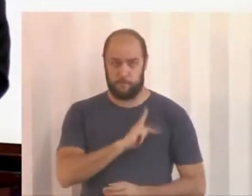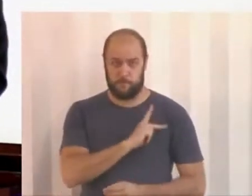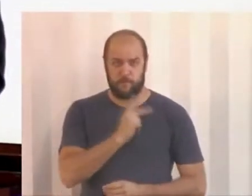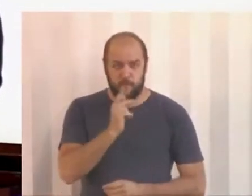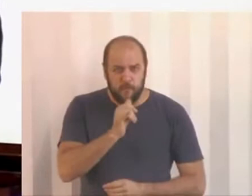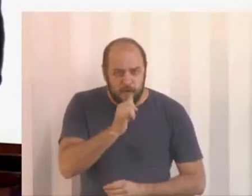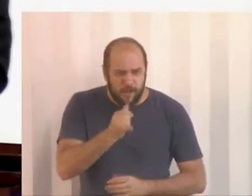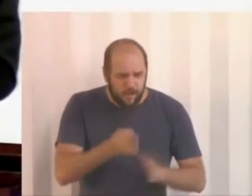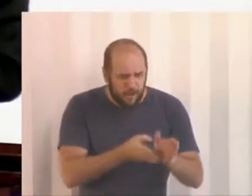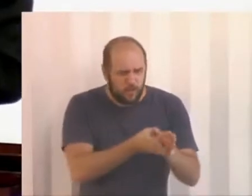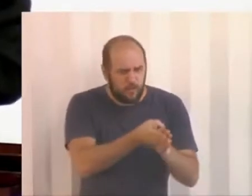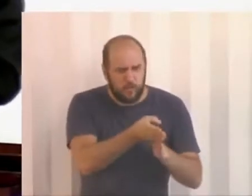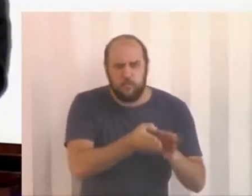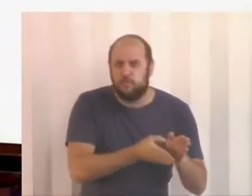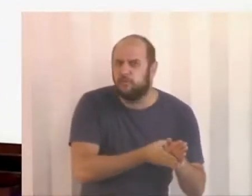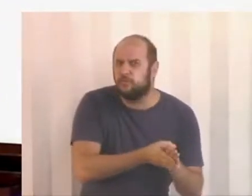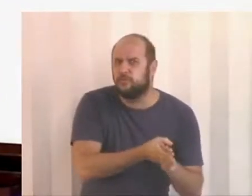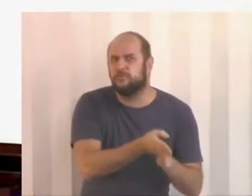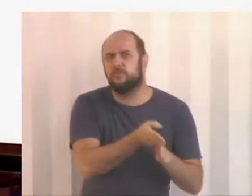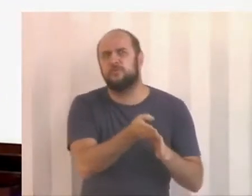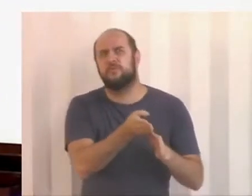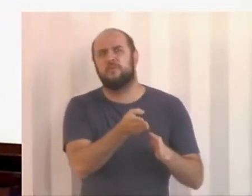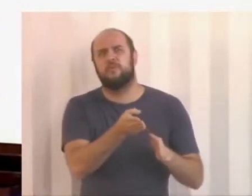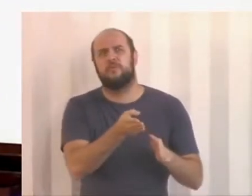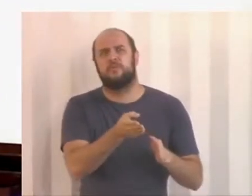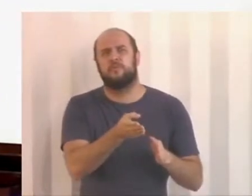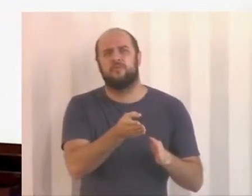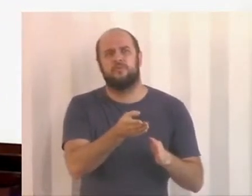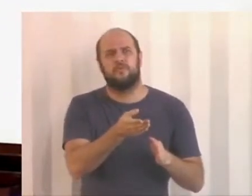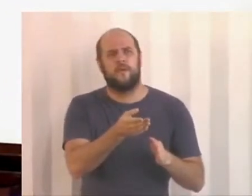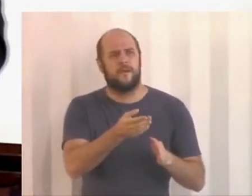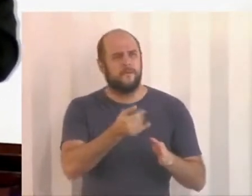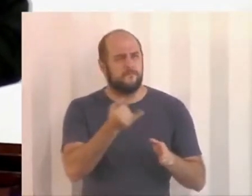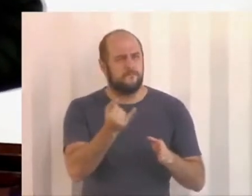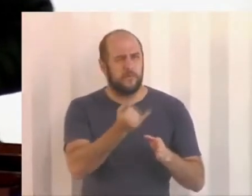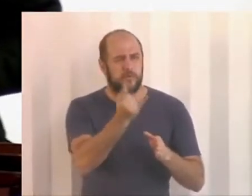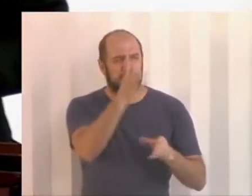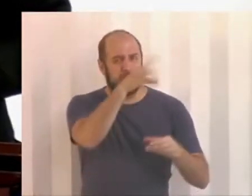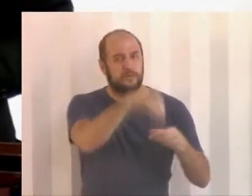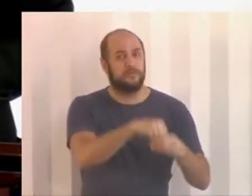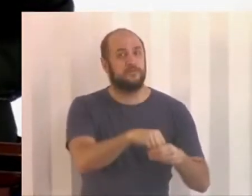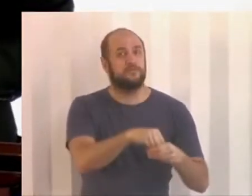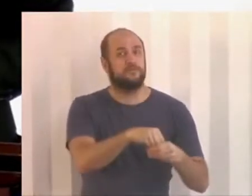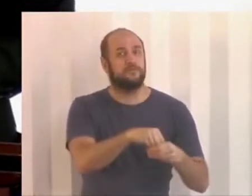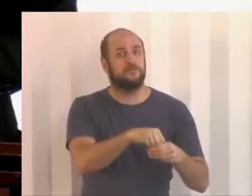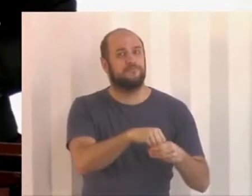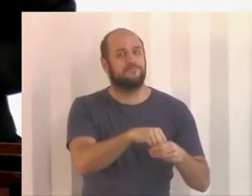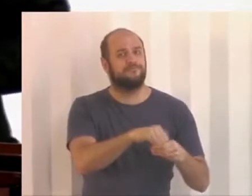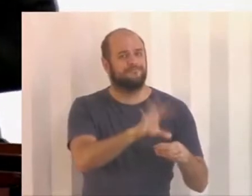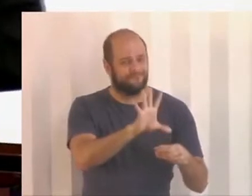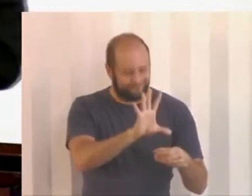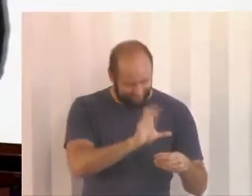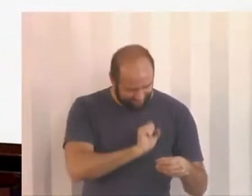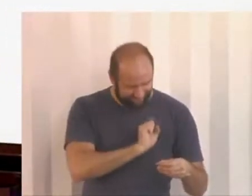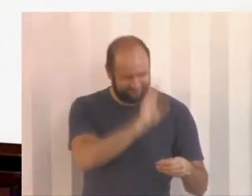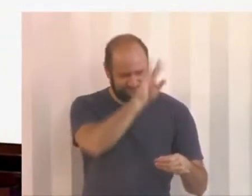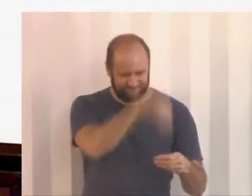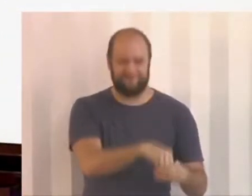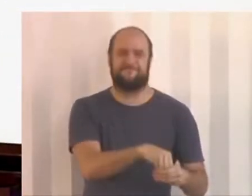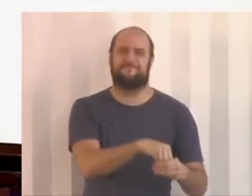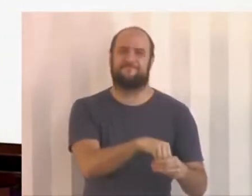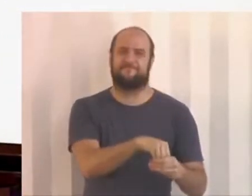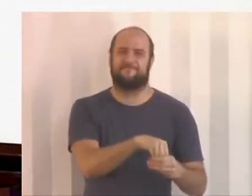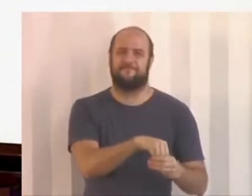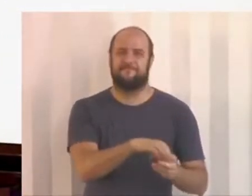esse consolo tem que ter um elemento muito importante, que é o amor. E de fato, quando nós vamos